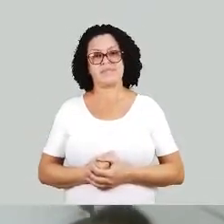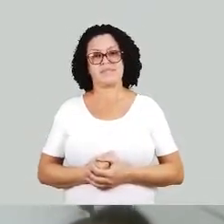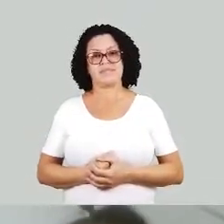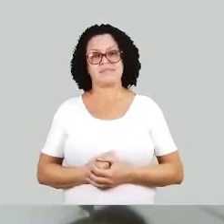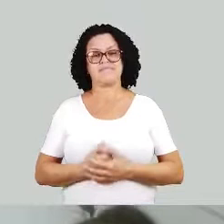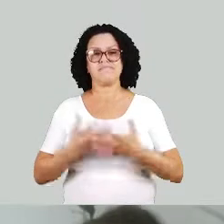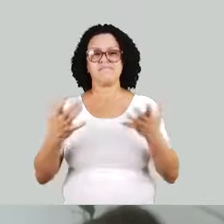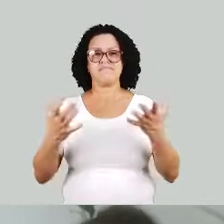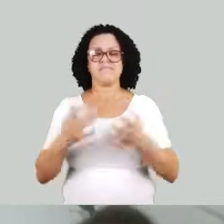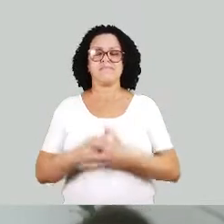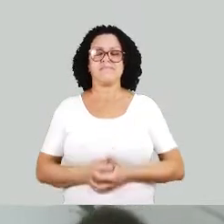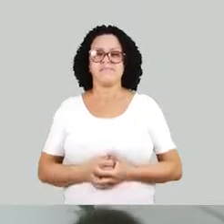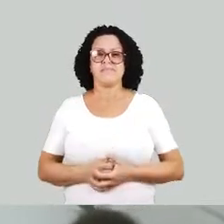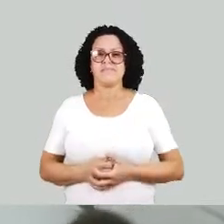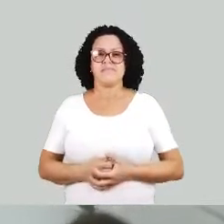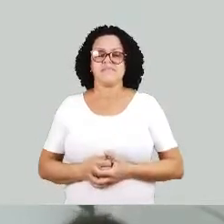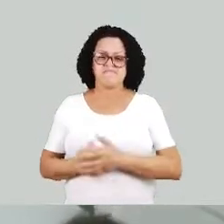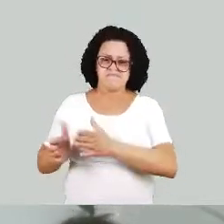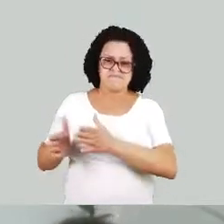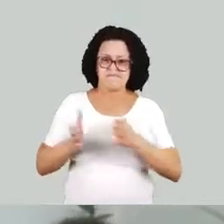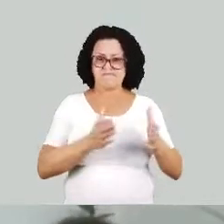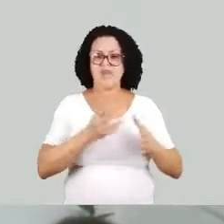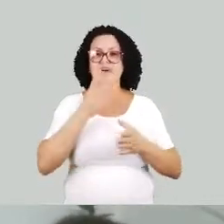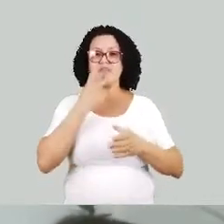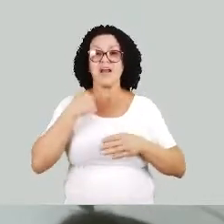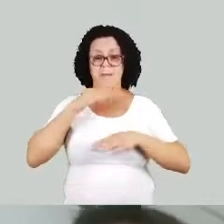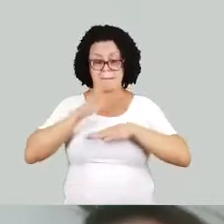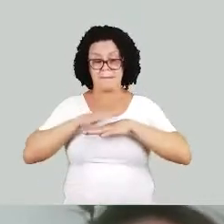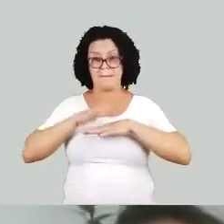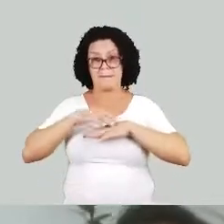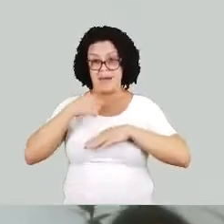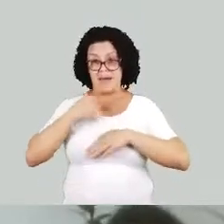E aí vamos falar um pouquinho sobre o auto-perdão.